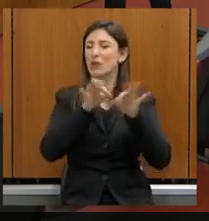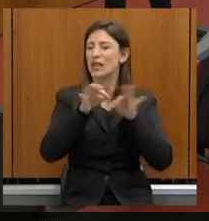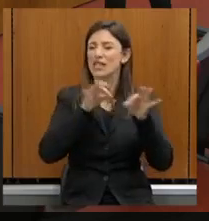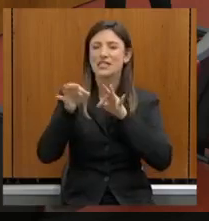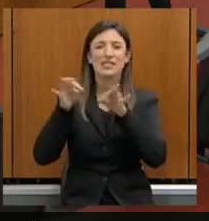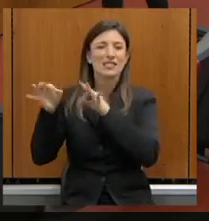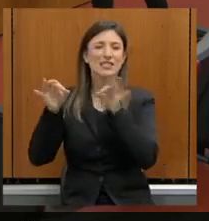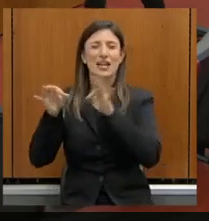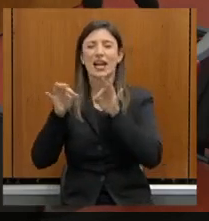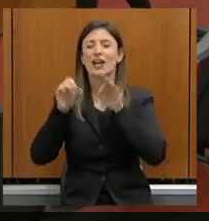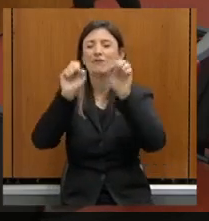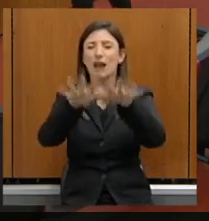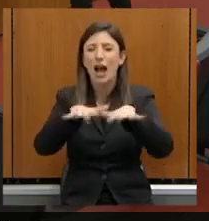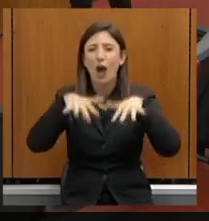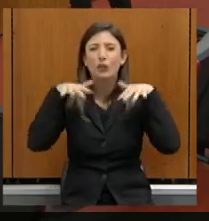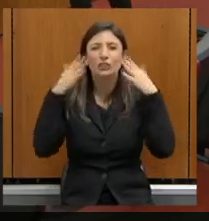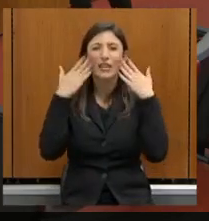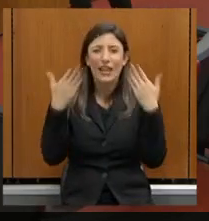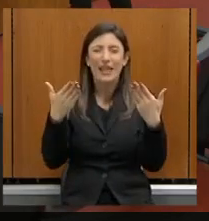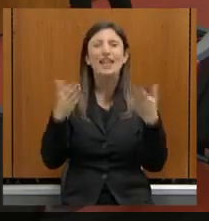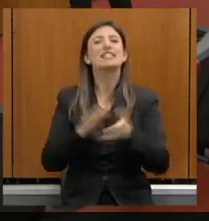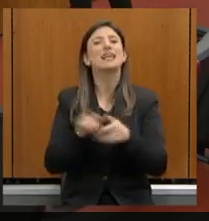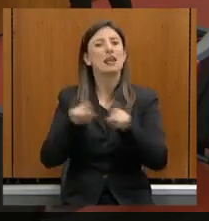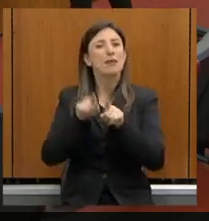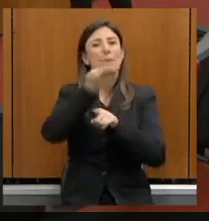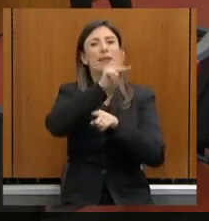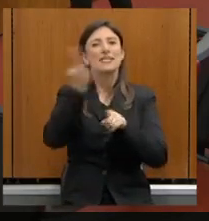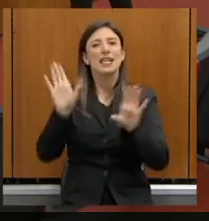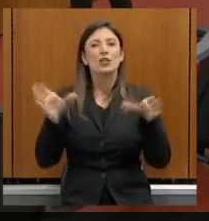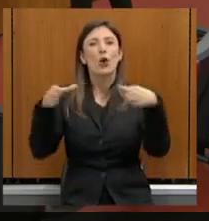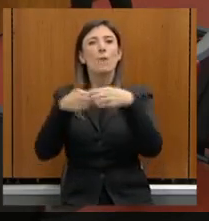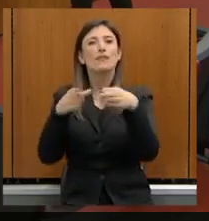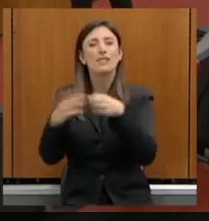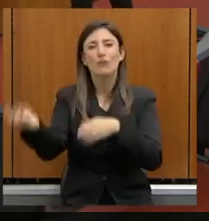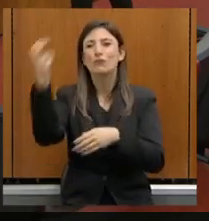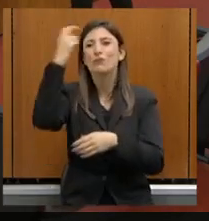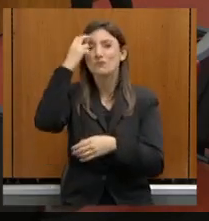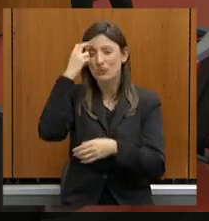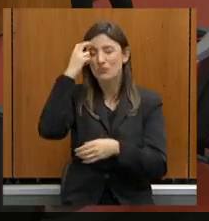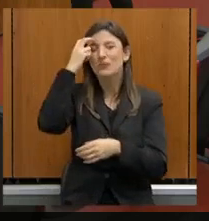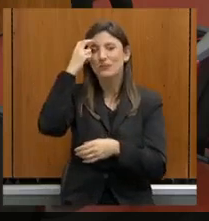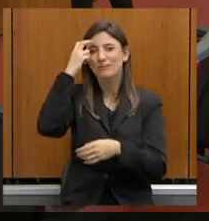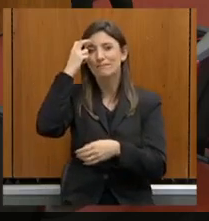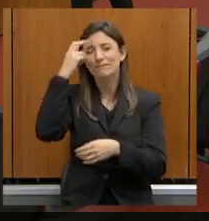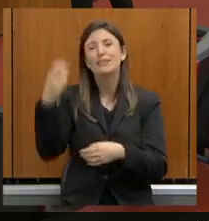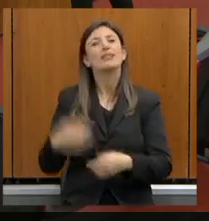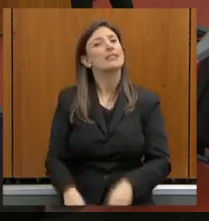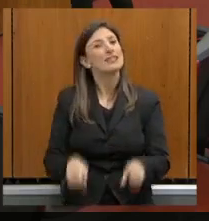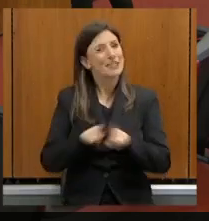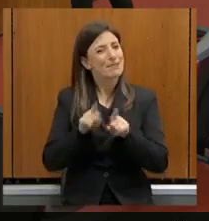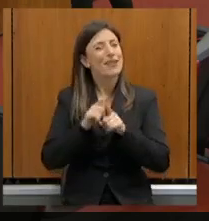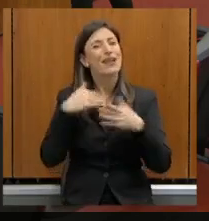audiência e presidente da nossa Comissão de Cultura. Agradeço também